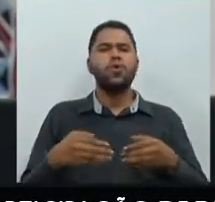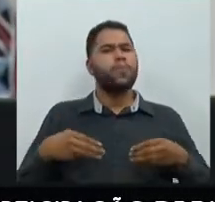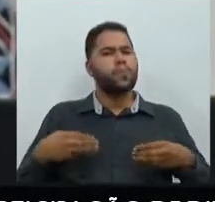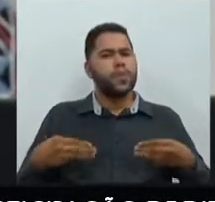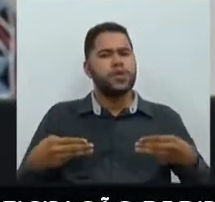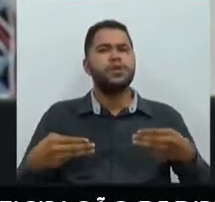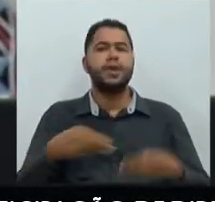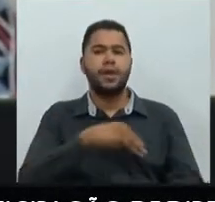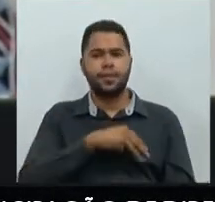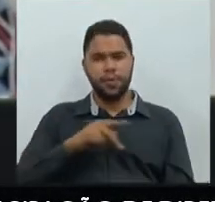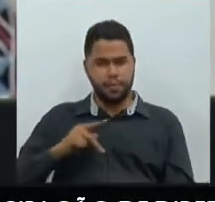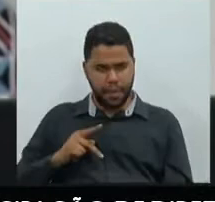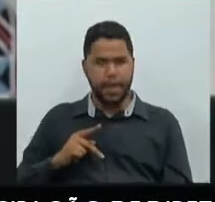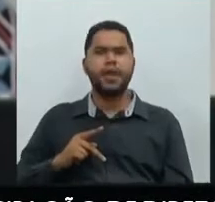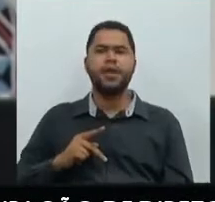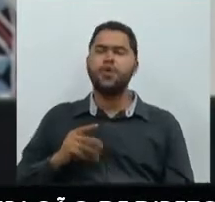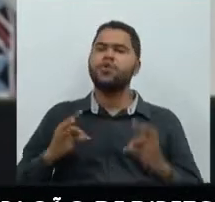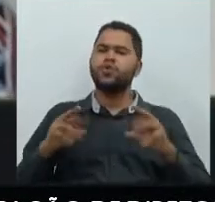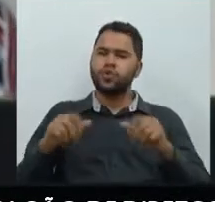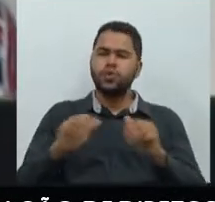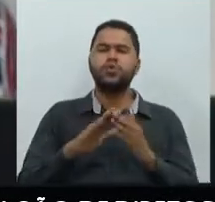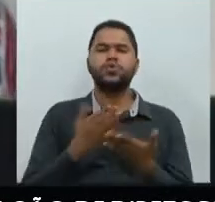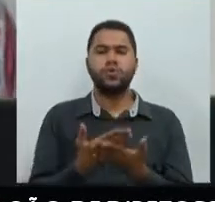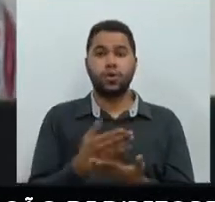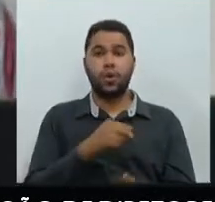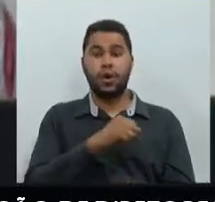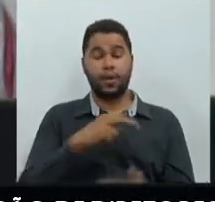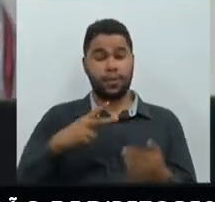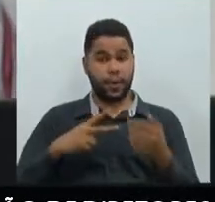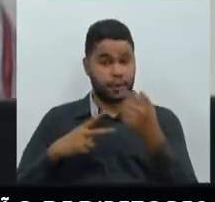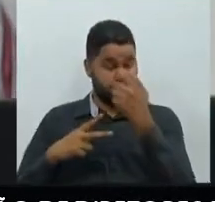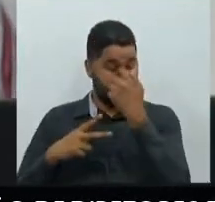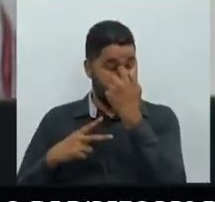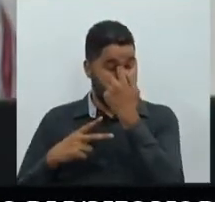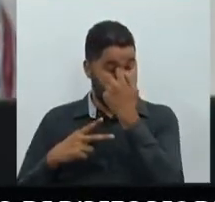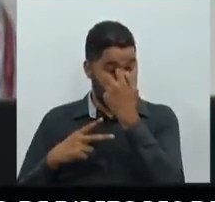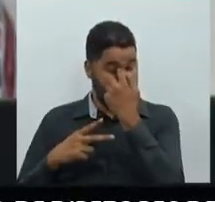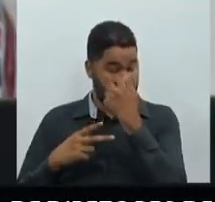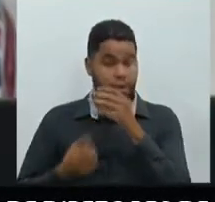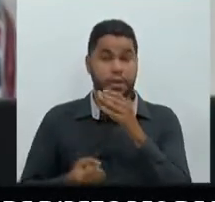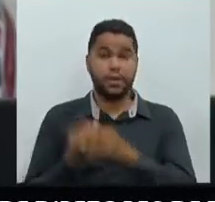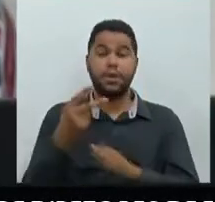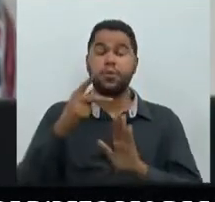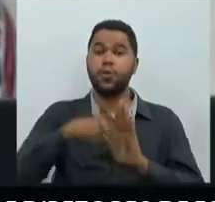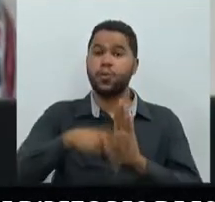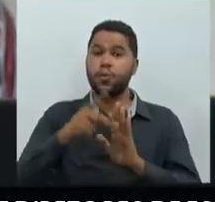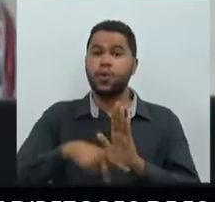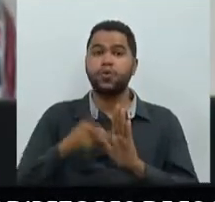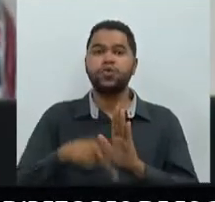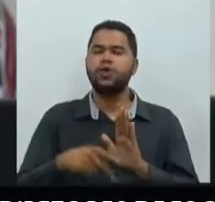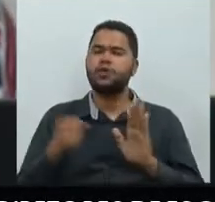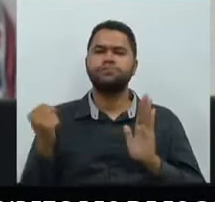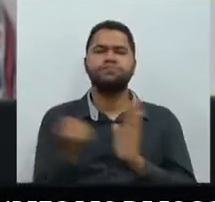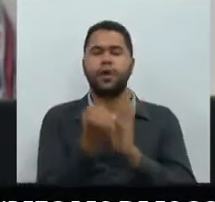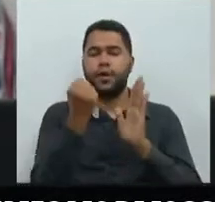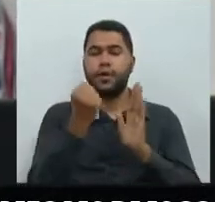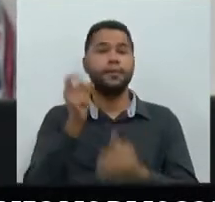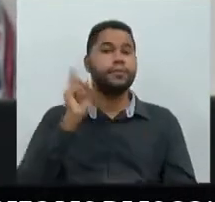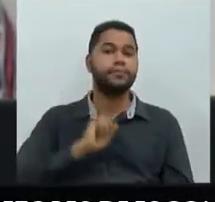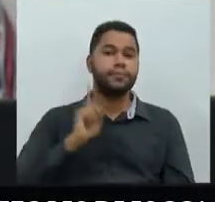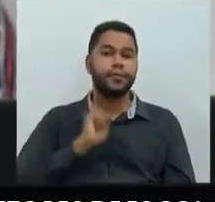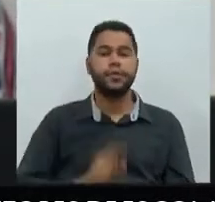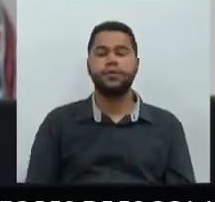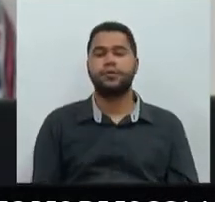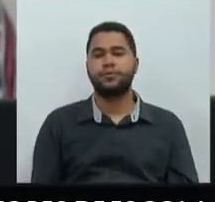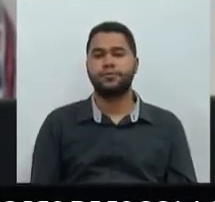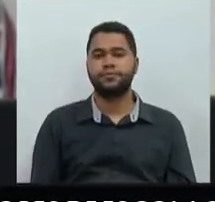todas as escolas particulares, junto com o Sinep, e aqui nós criamos um projeto que tem sido aí um marco em Minas Gerais,